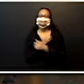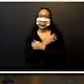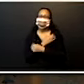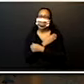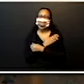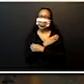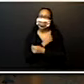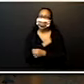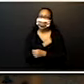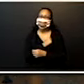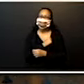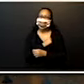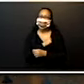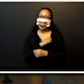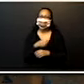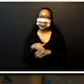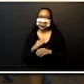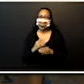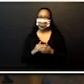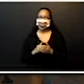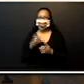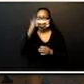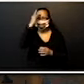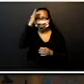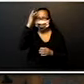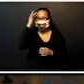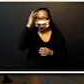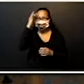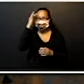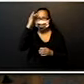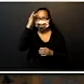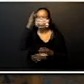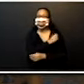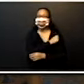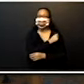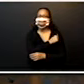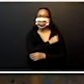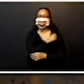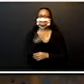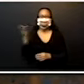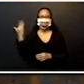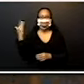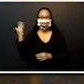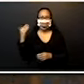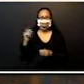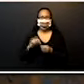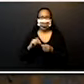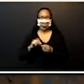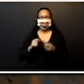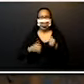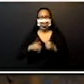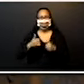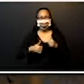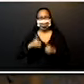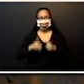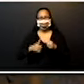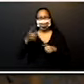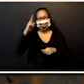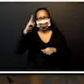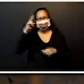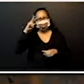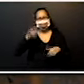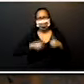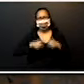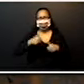mundo. Então vamos lá. Na aula passada, a gente fez o jogo. Lembra do jogo